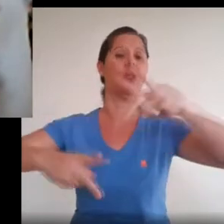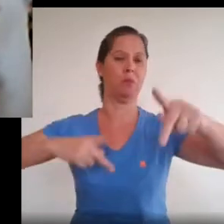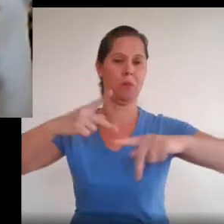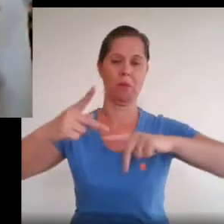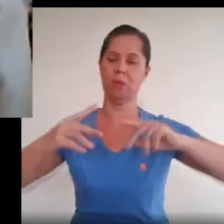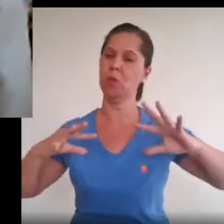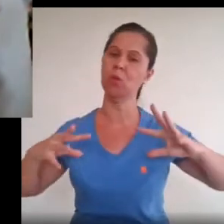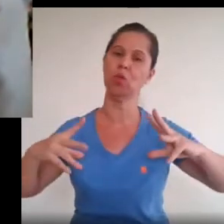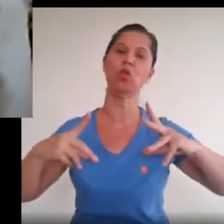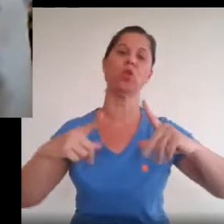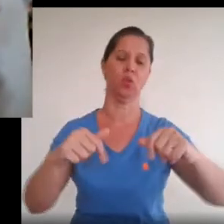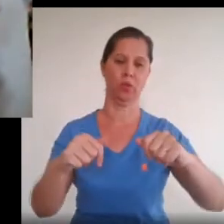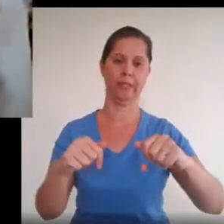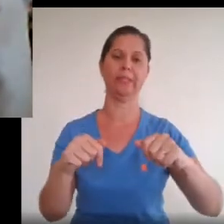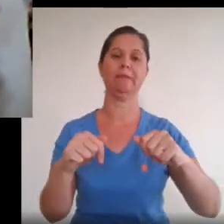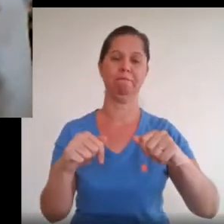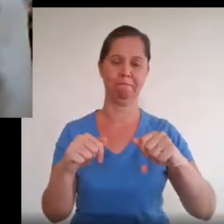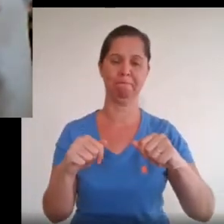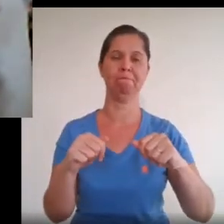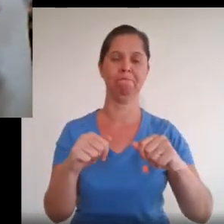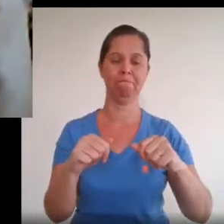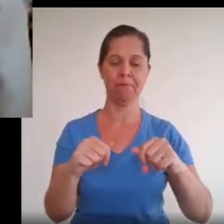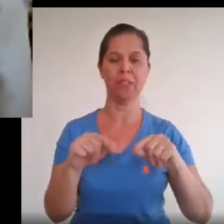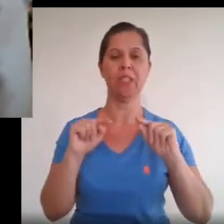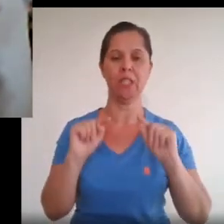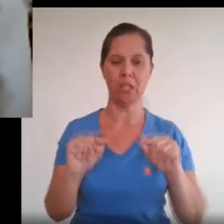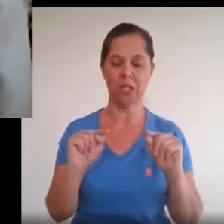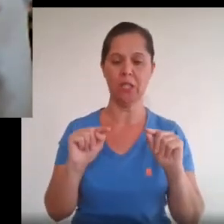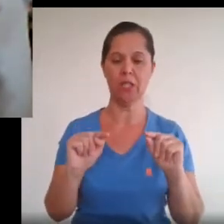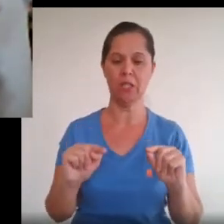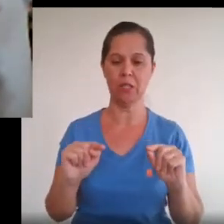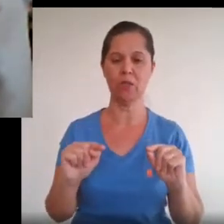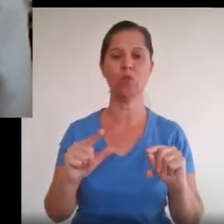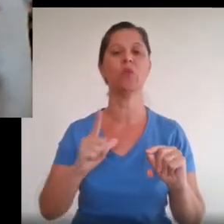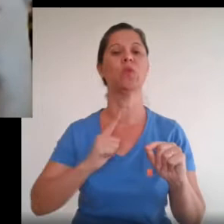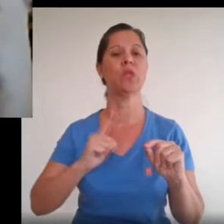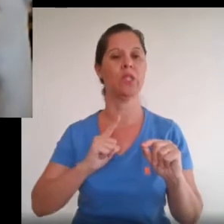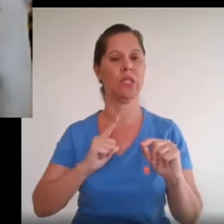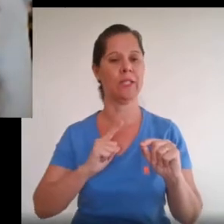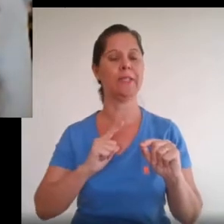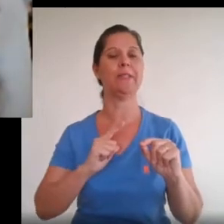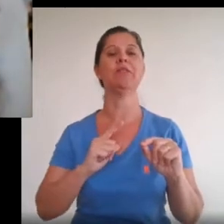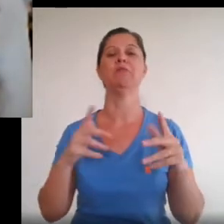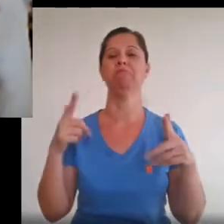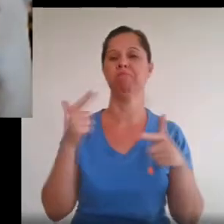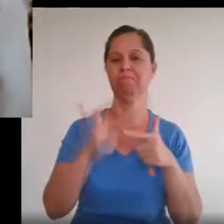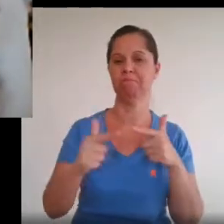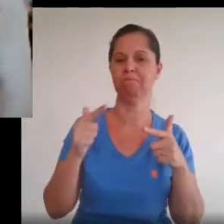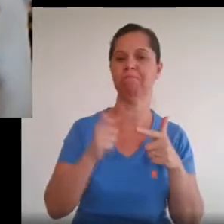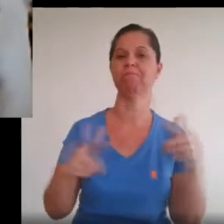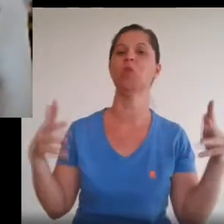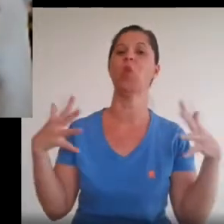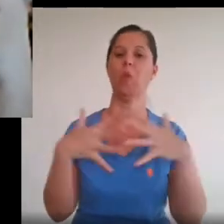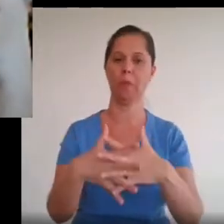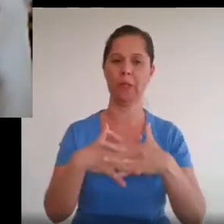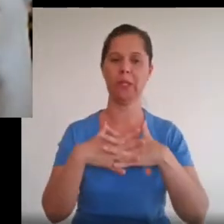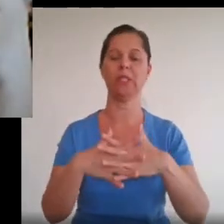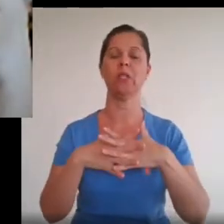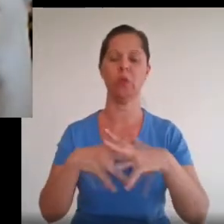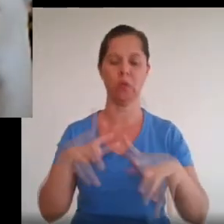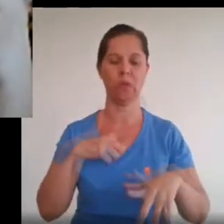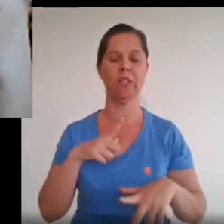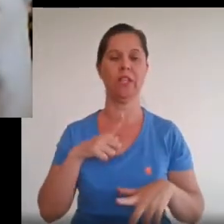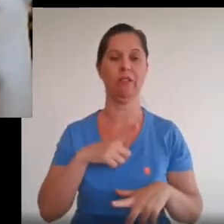de que realmente a gente tem mais complicações e os serviços de psicologia